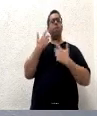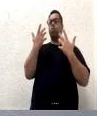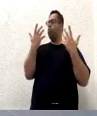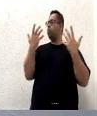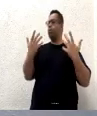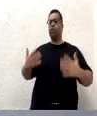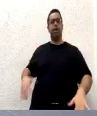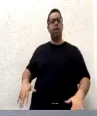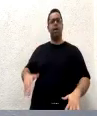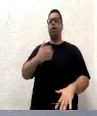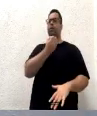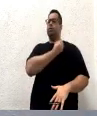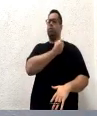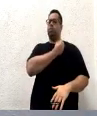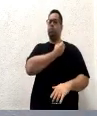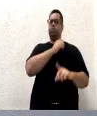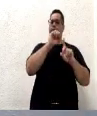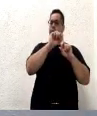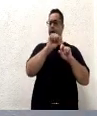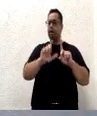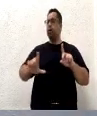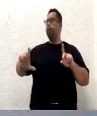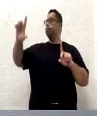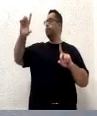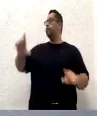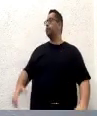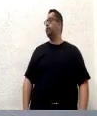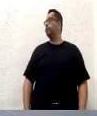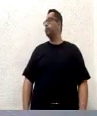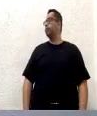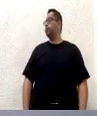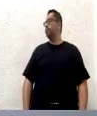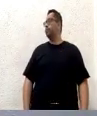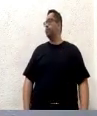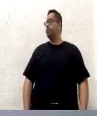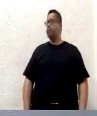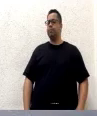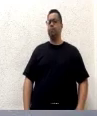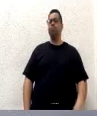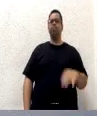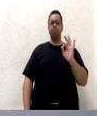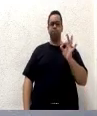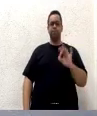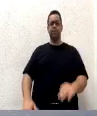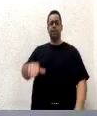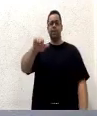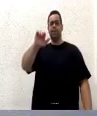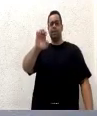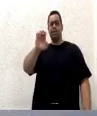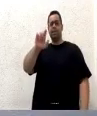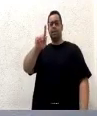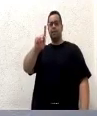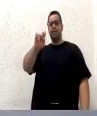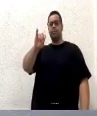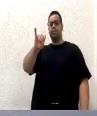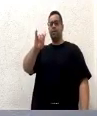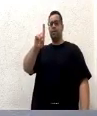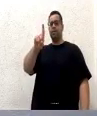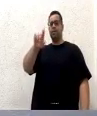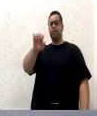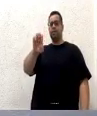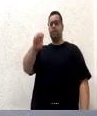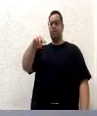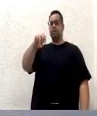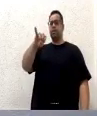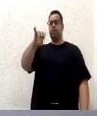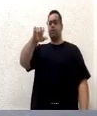para chegar no número de epidemia. Quando que a gente identifica a epidemia no município? A Nara me ajuda que se eu estiver errado, porque são